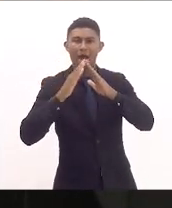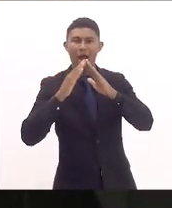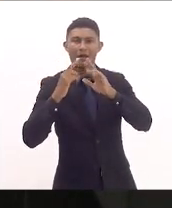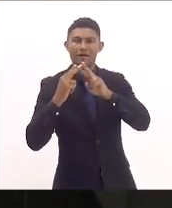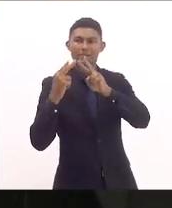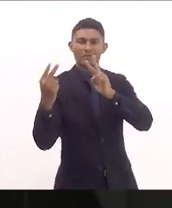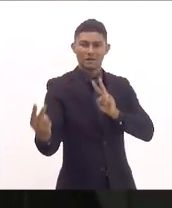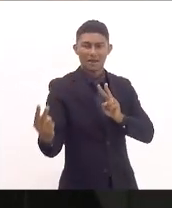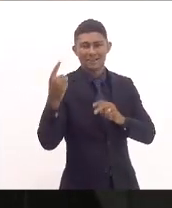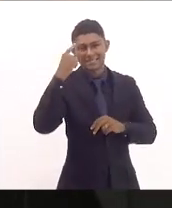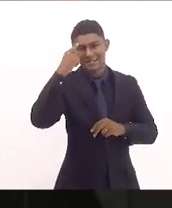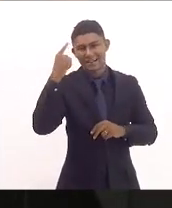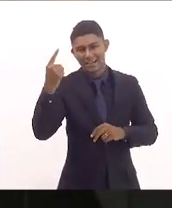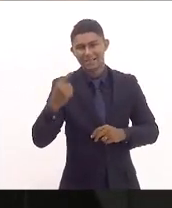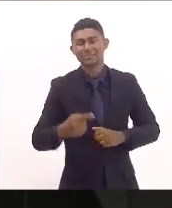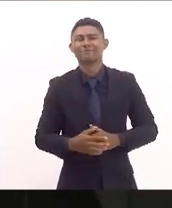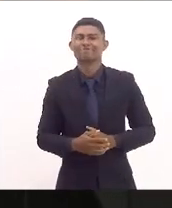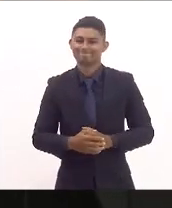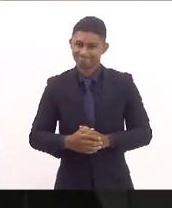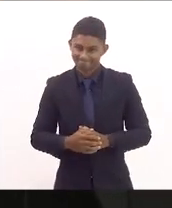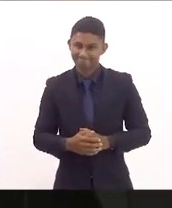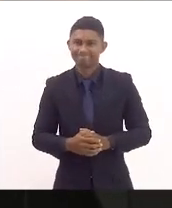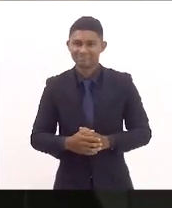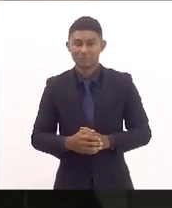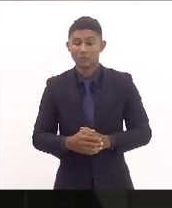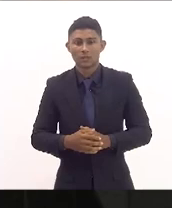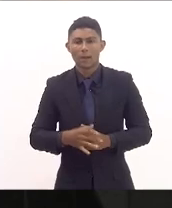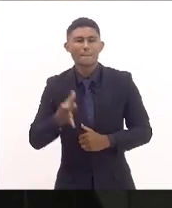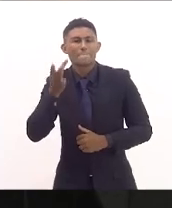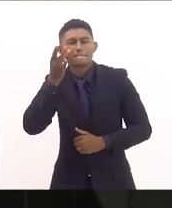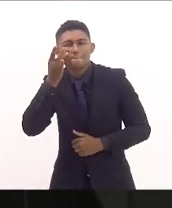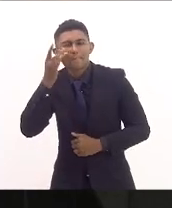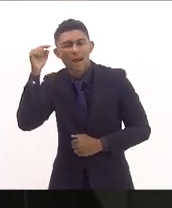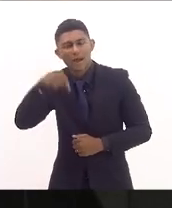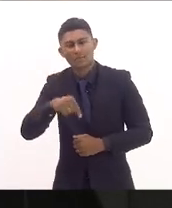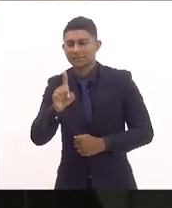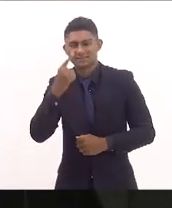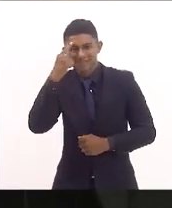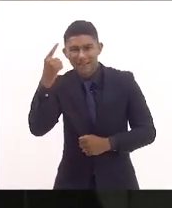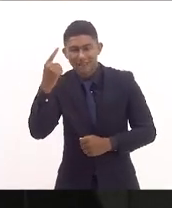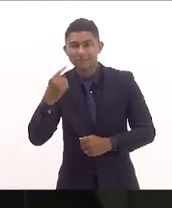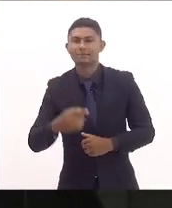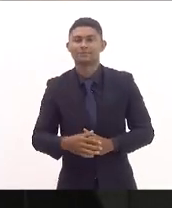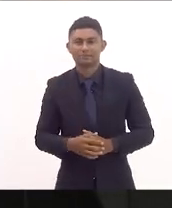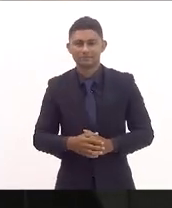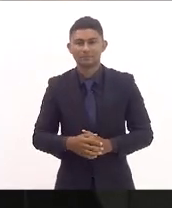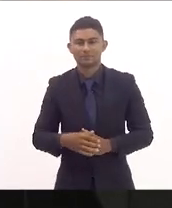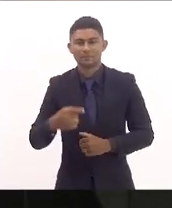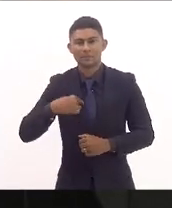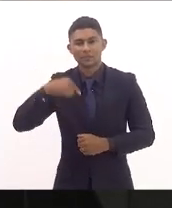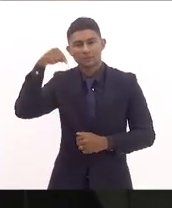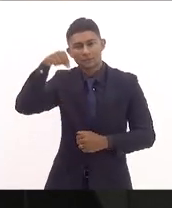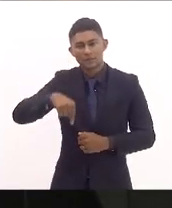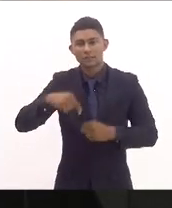não de forma presencial tão queria deixar aqui o